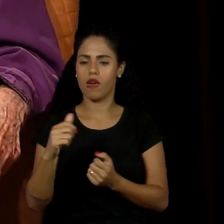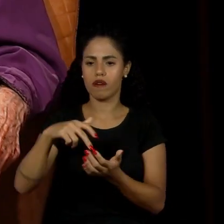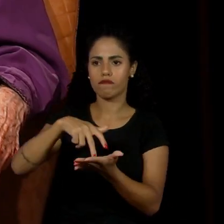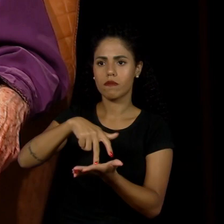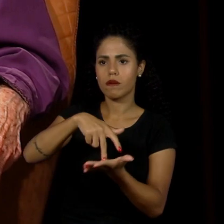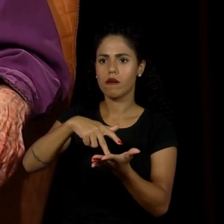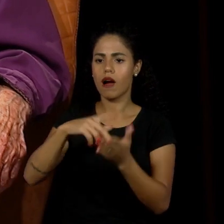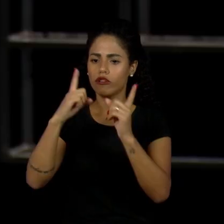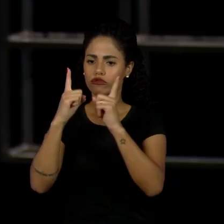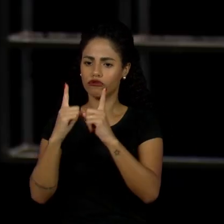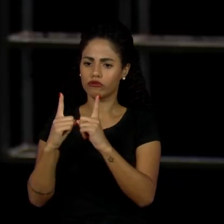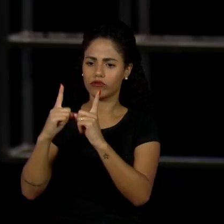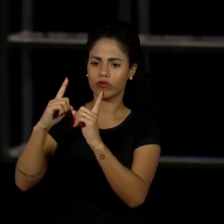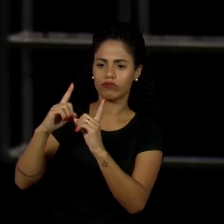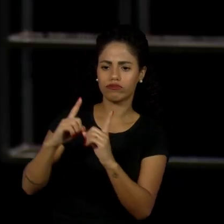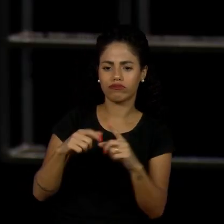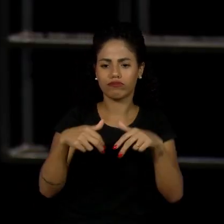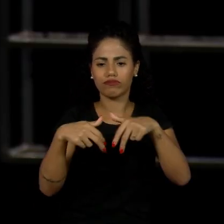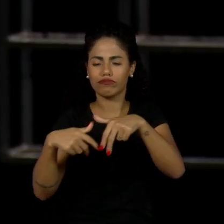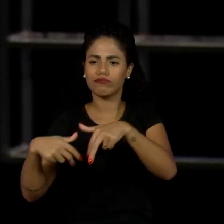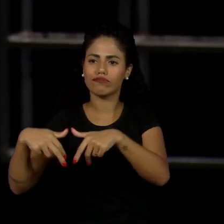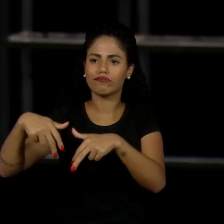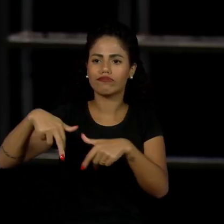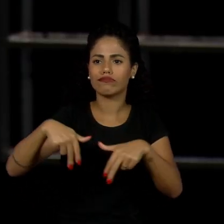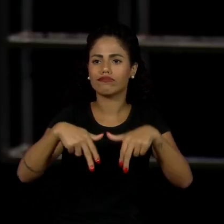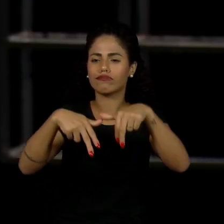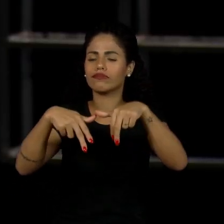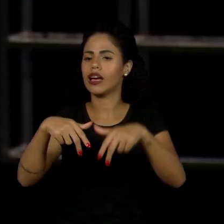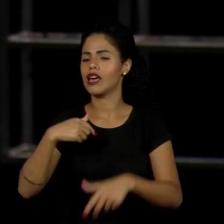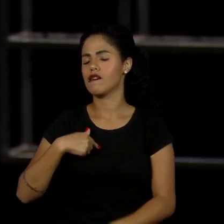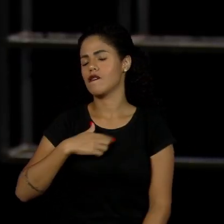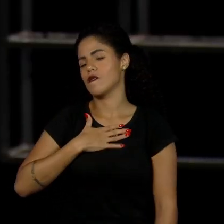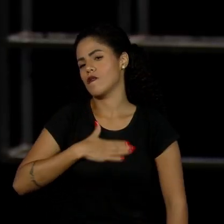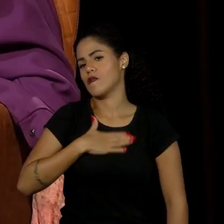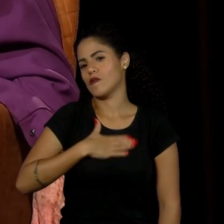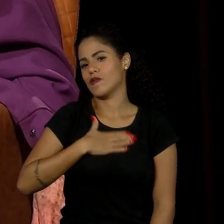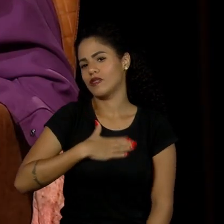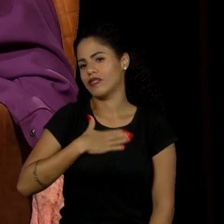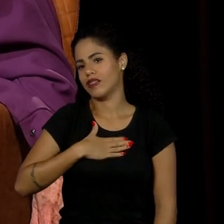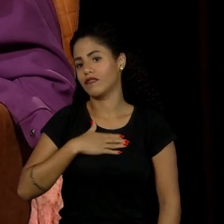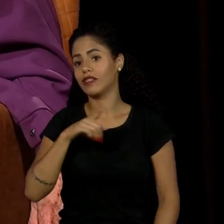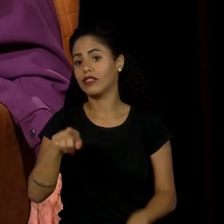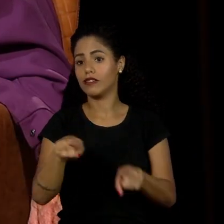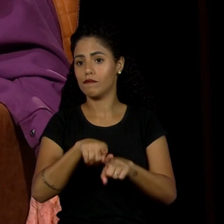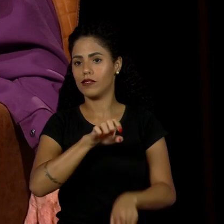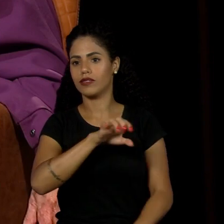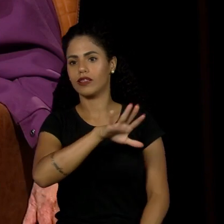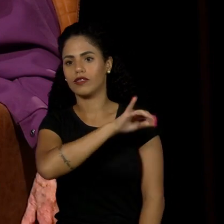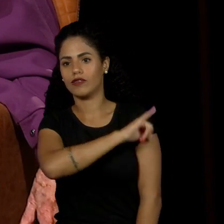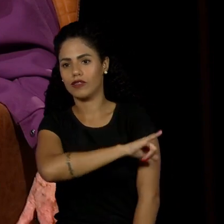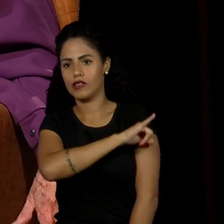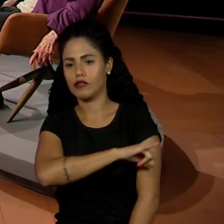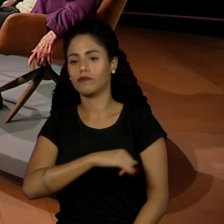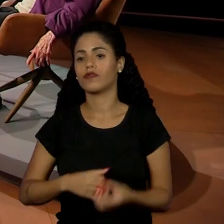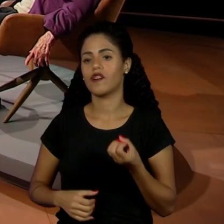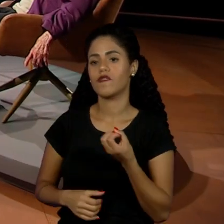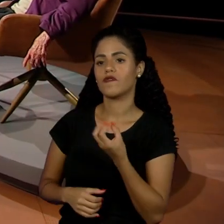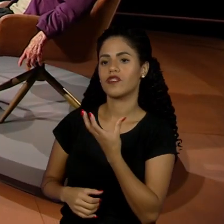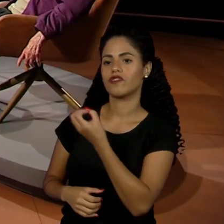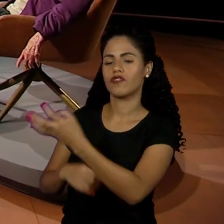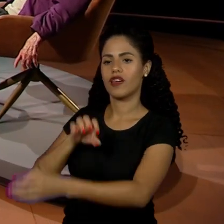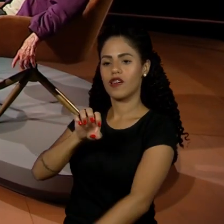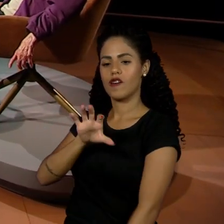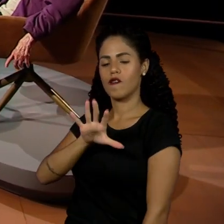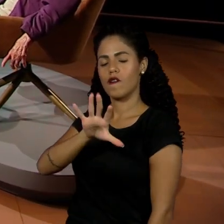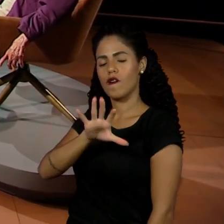Abraçava, beijava, gostava muito de fazer. Do Rio de Janeiro, eu fui para a Europa com o balé da Oscar e